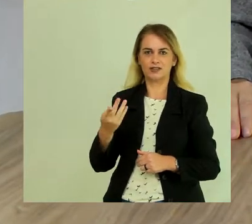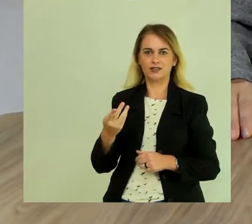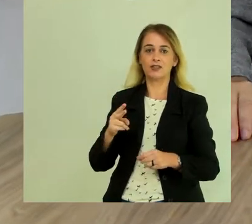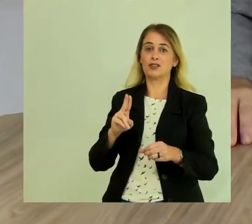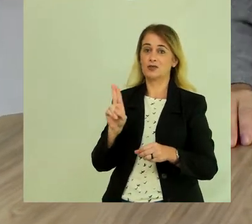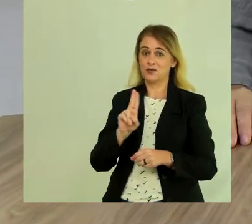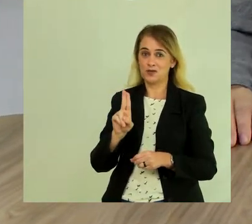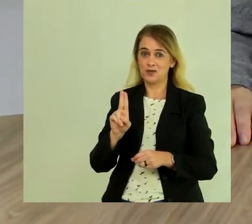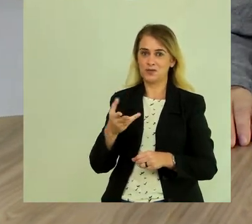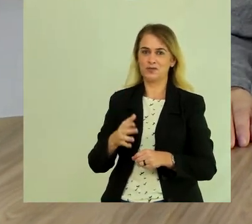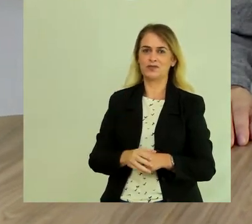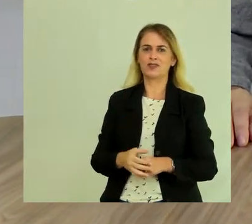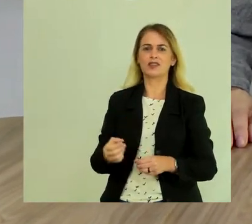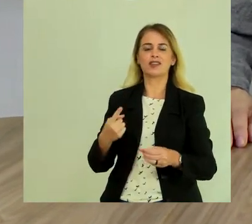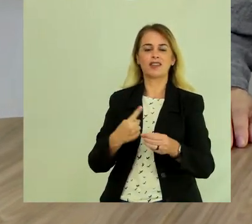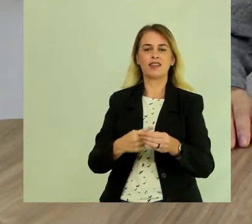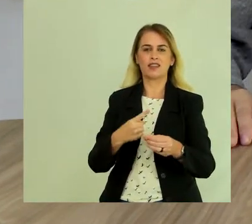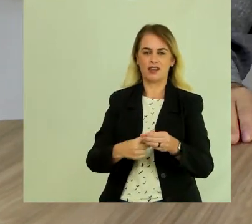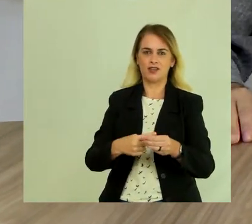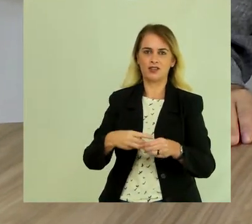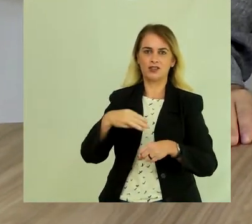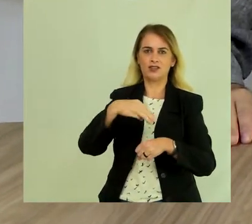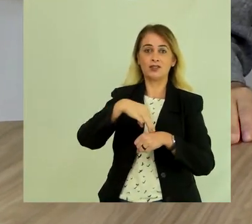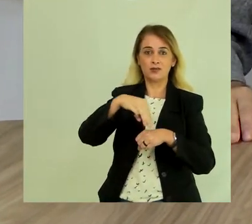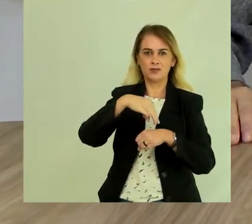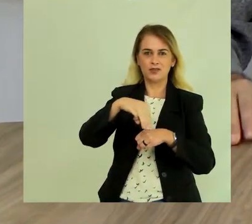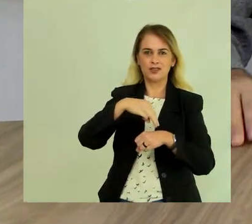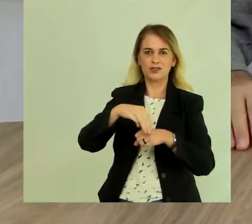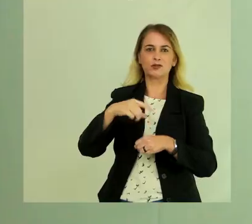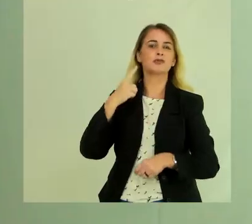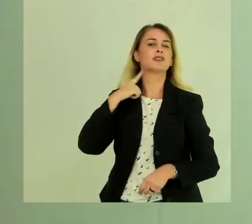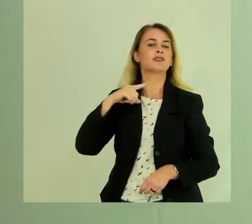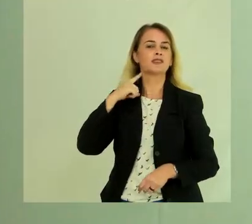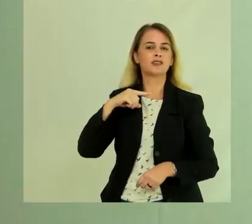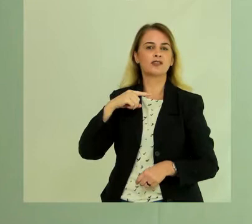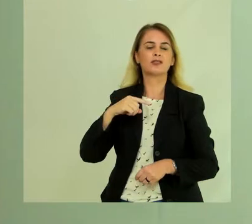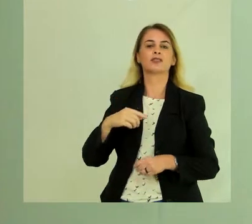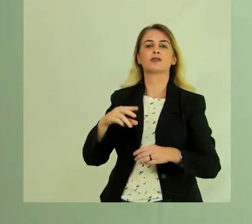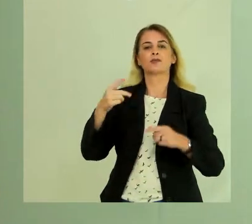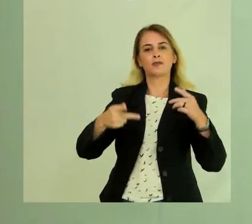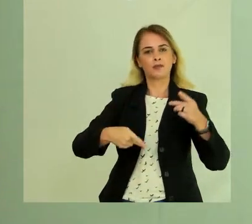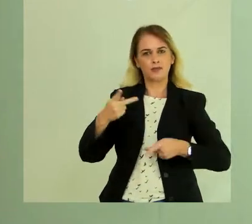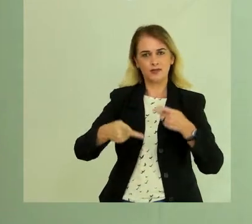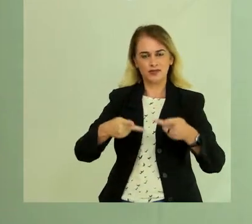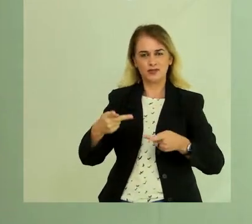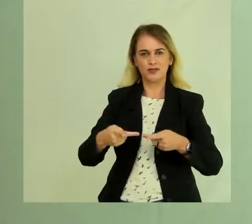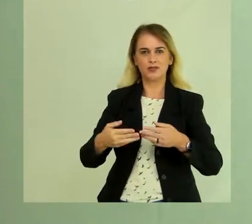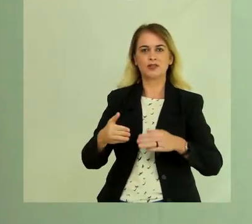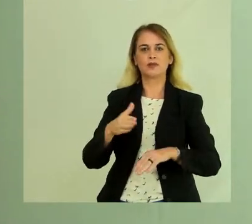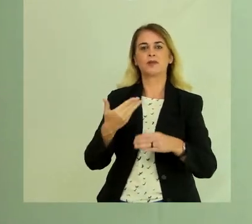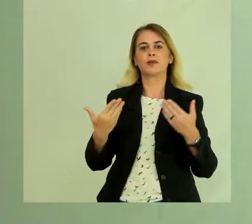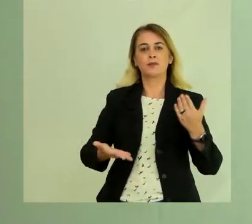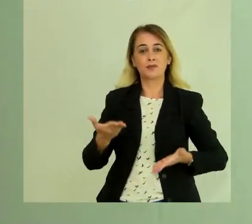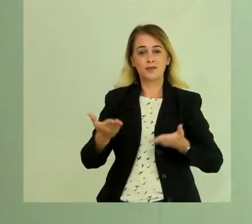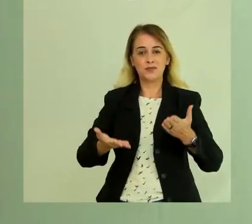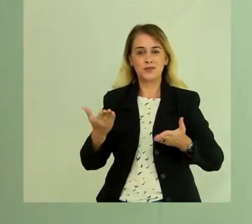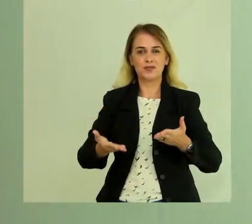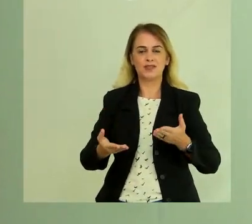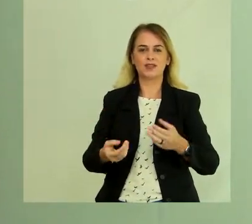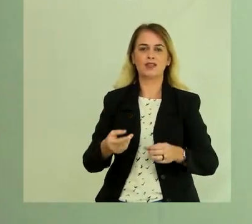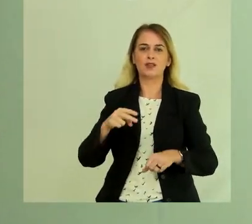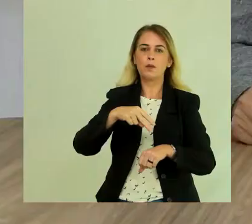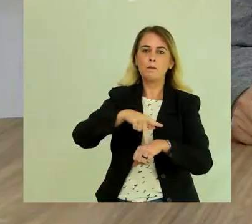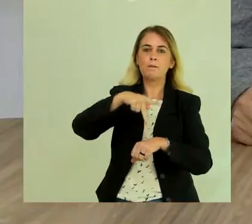A Ritinha é de Manhumirim, Minas Gerais, é professora psicopedagoga, pós-graduada